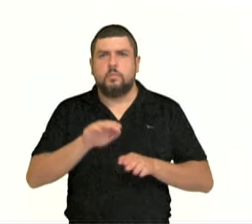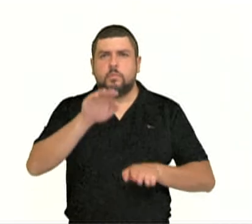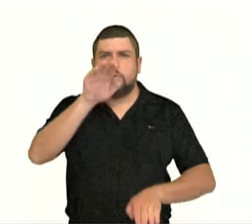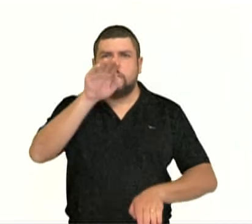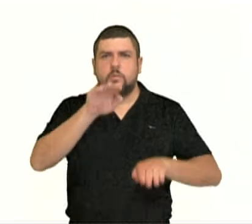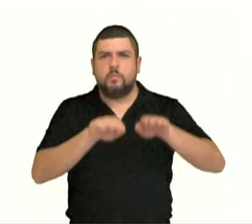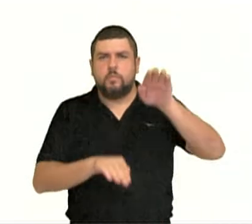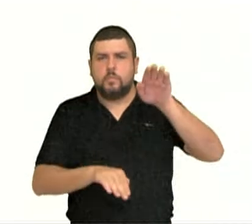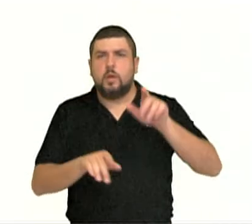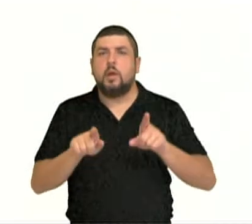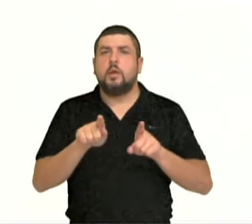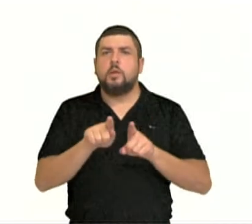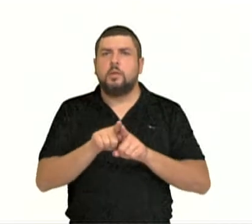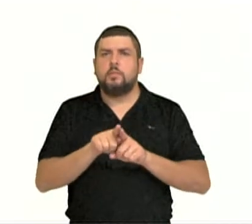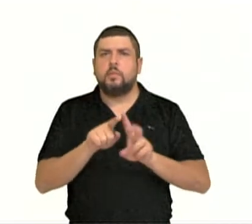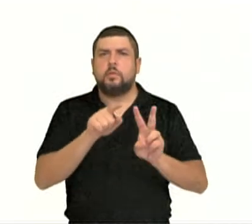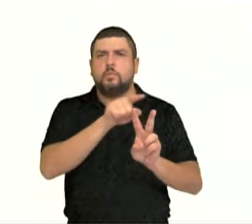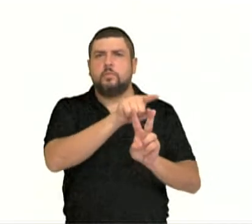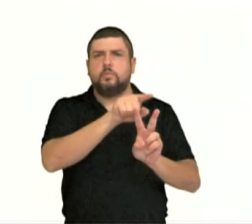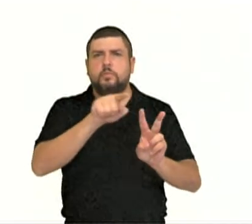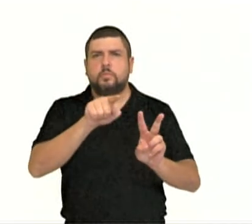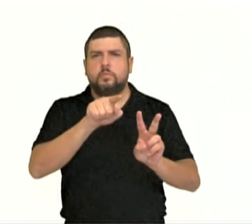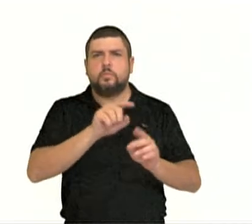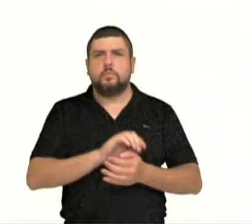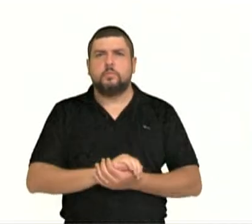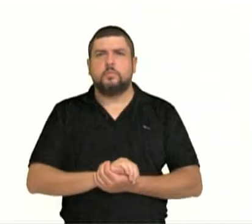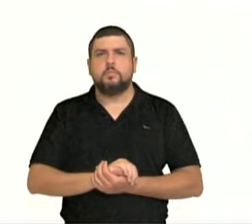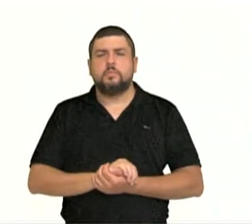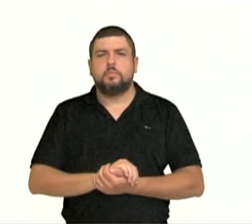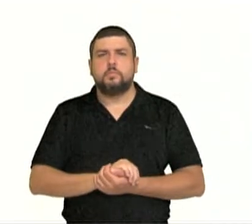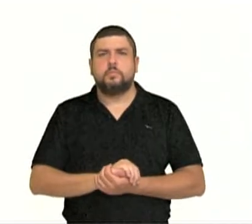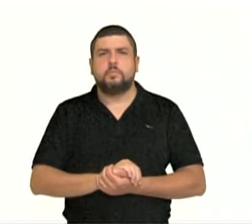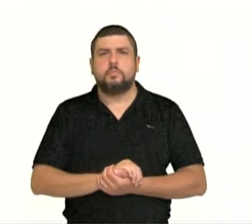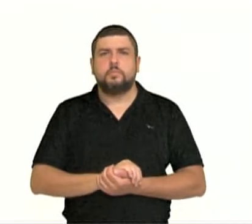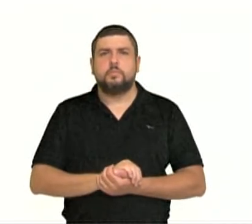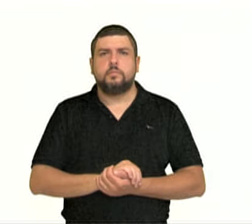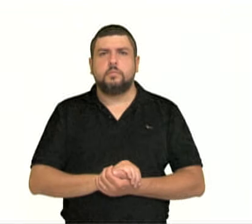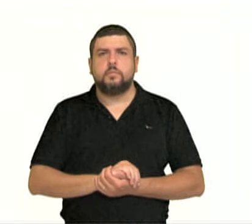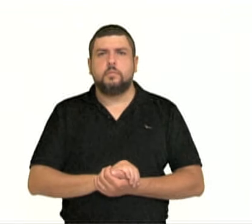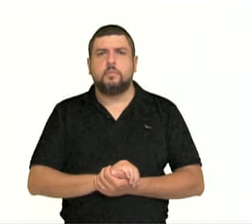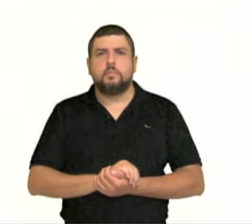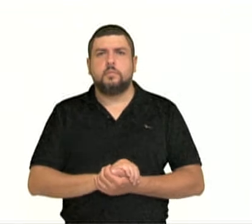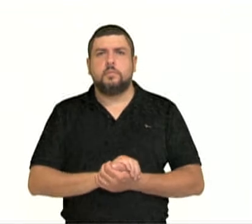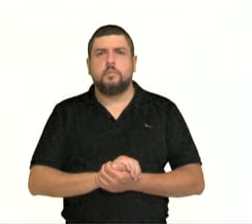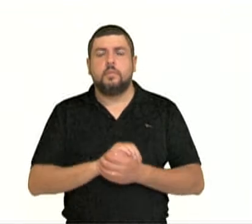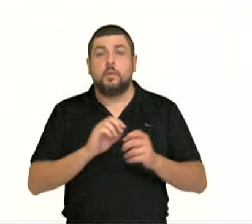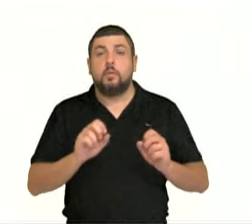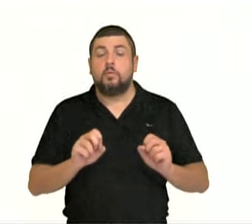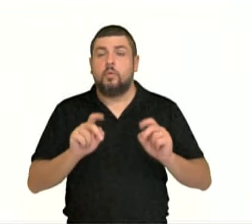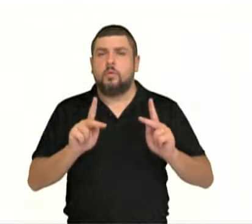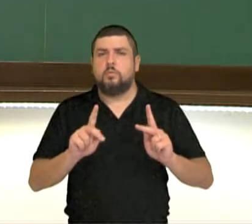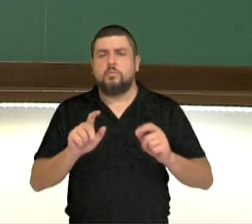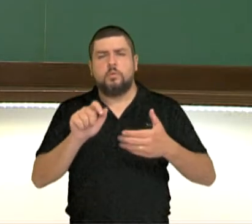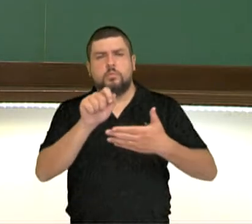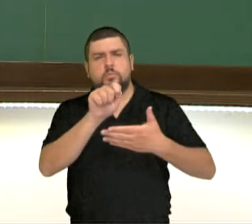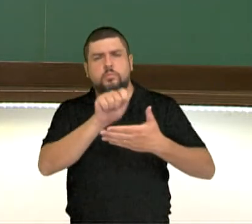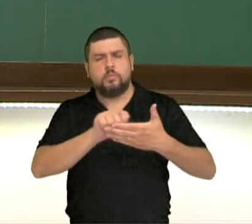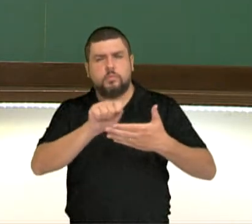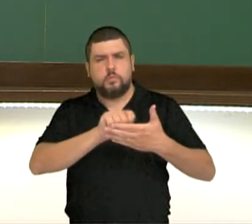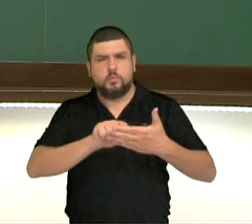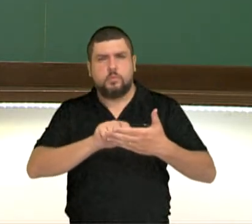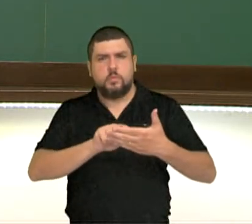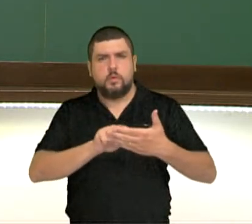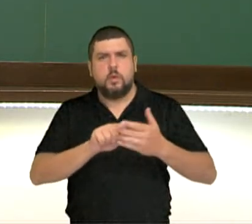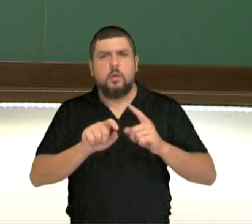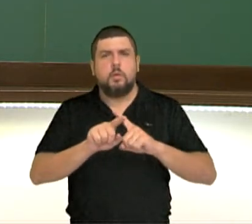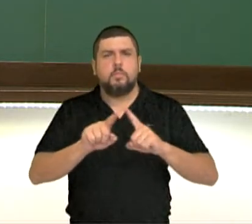grandeza vetorial, beleza? Bem, vamos lá um pouquinho. Para poder representar isso, eu vou fazer com vocês aqui uma